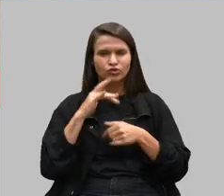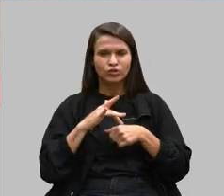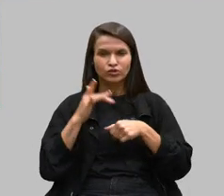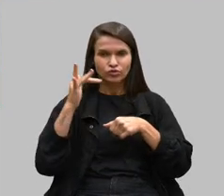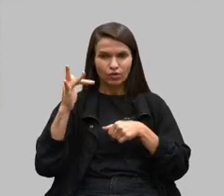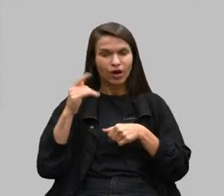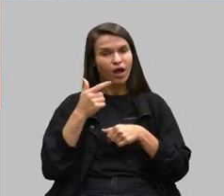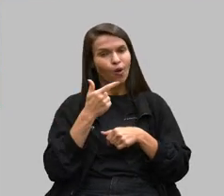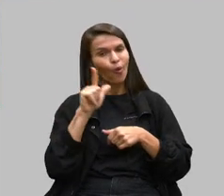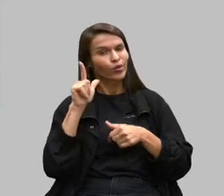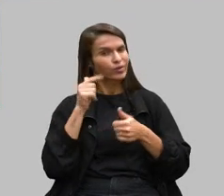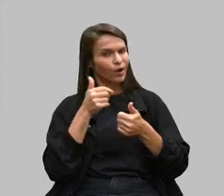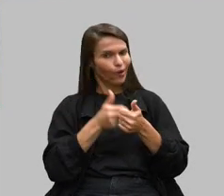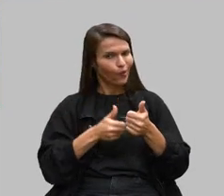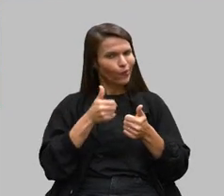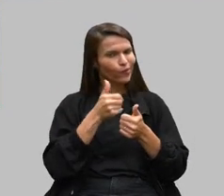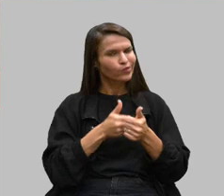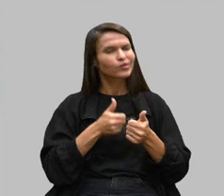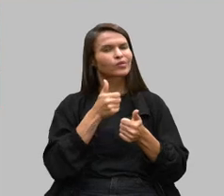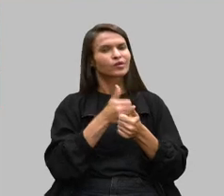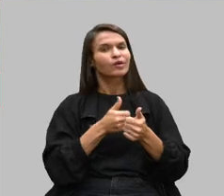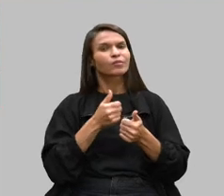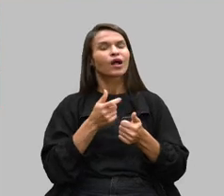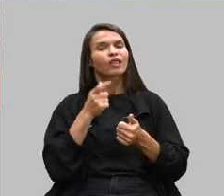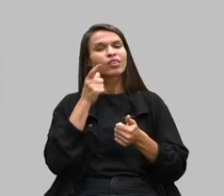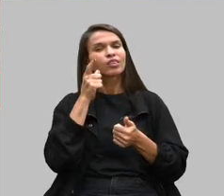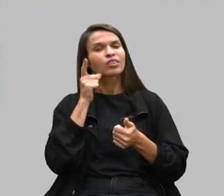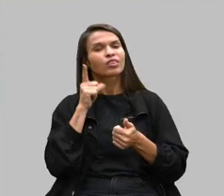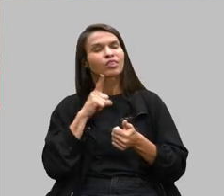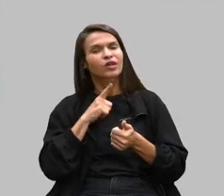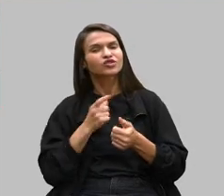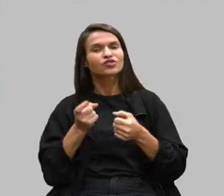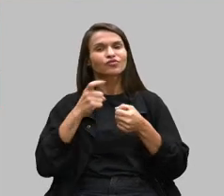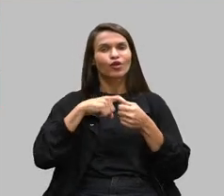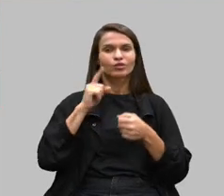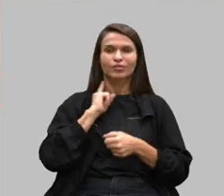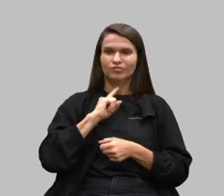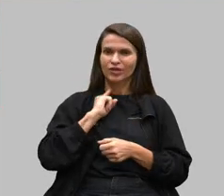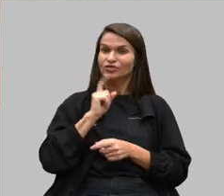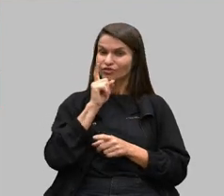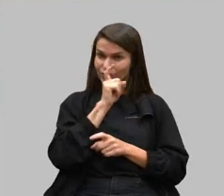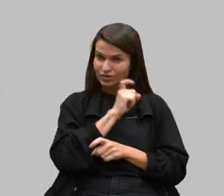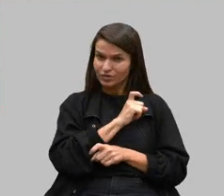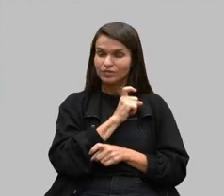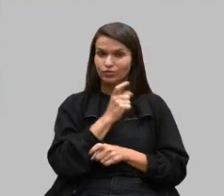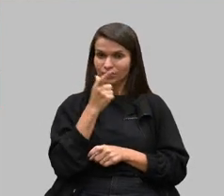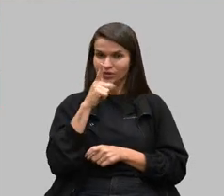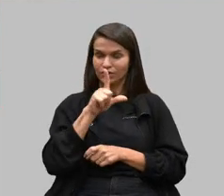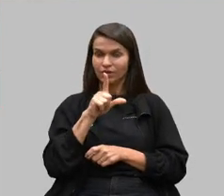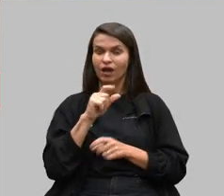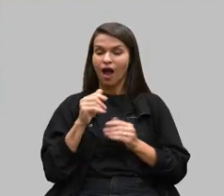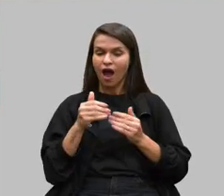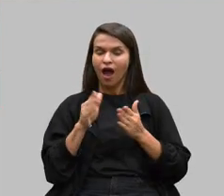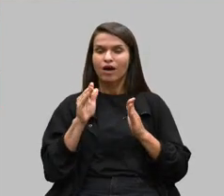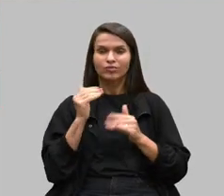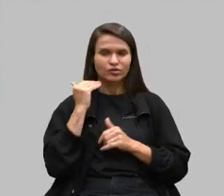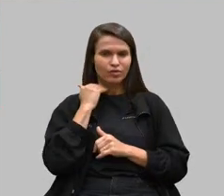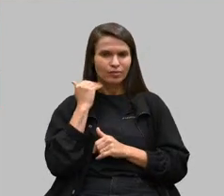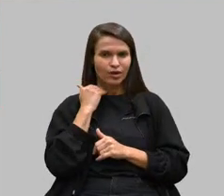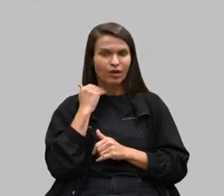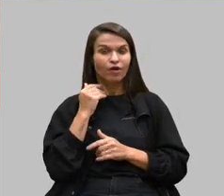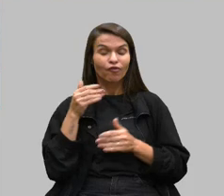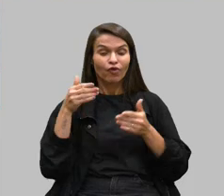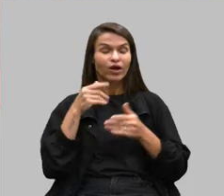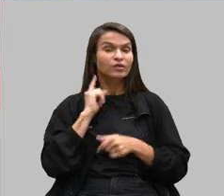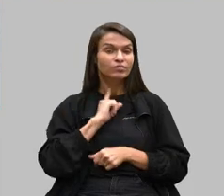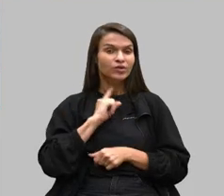é outra luta é uma briga para você trazer is de volta para minos Gerais ele não vem não é muito difícil vir então abre essa conta dessa concessão para Minas Gerais